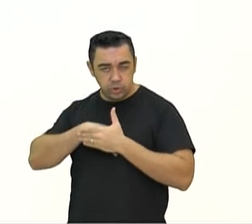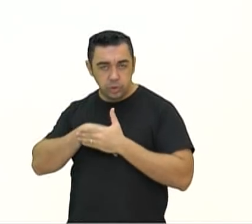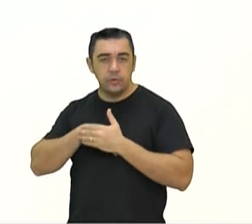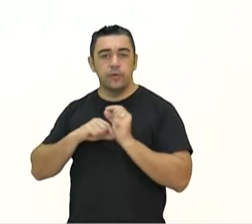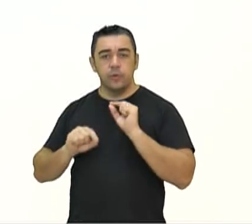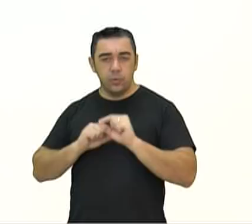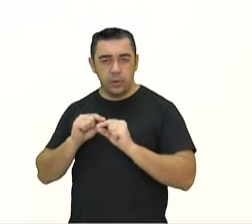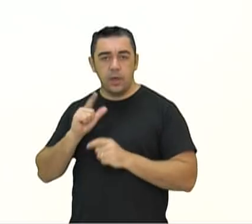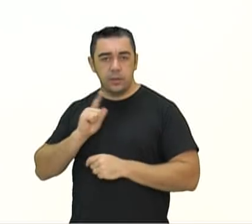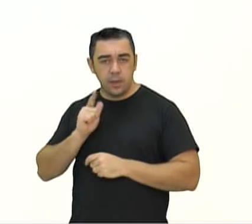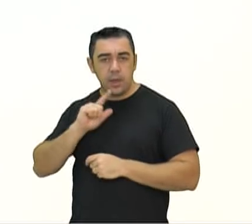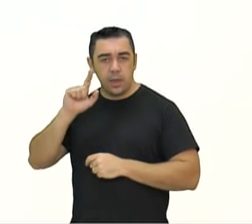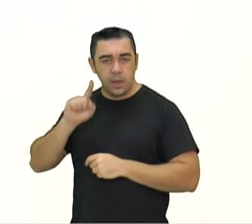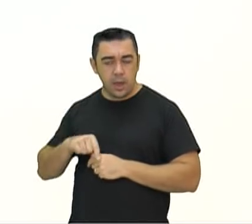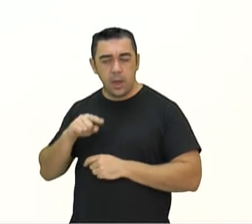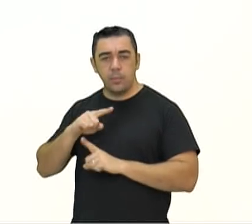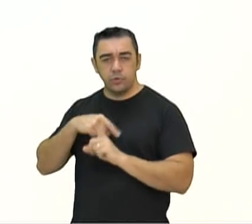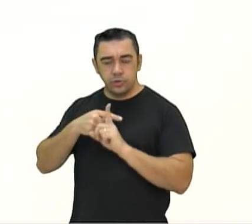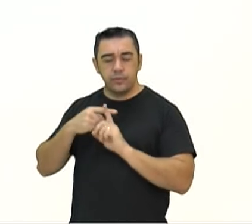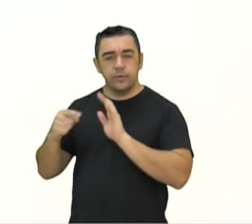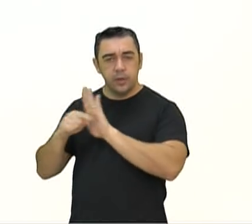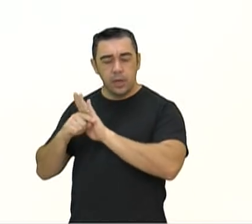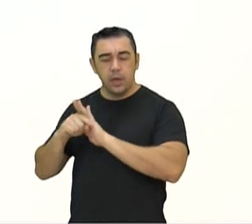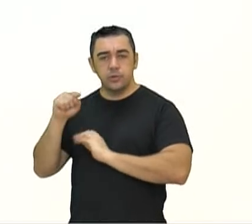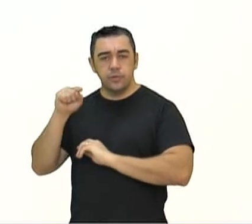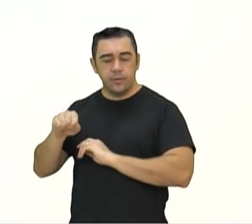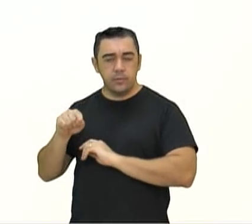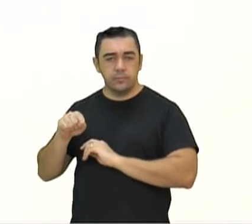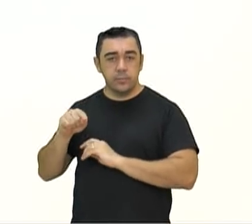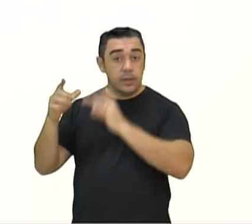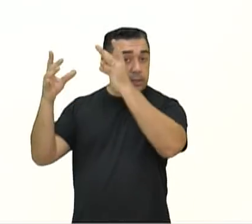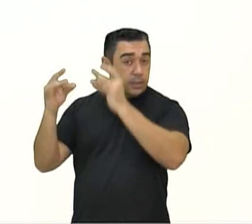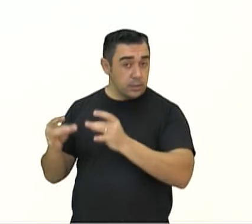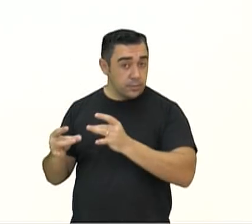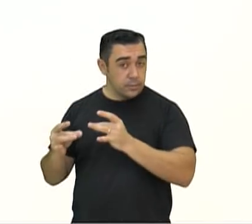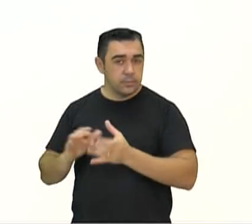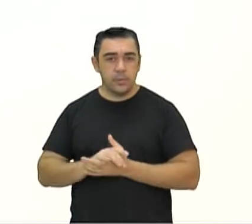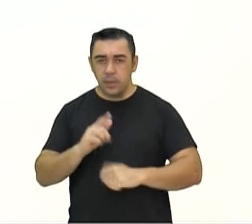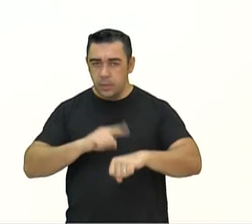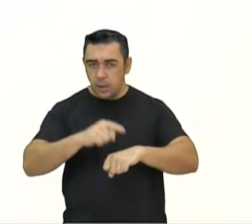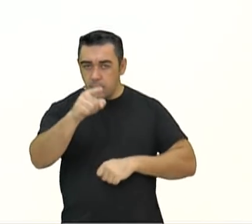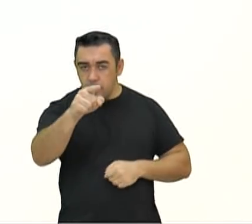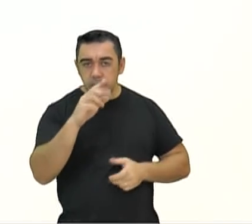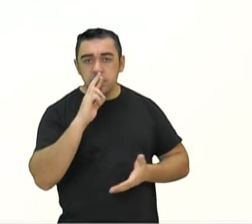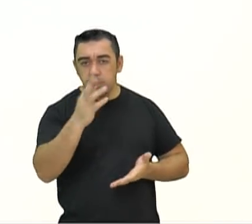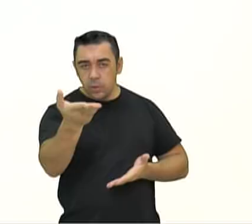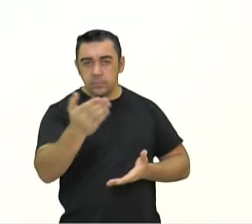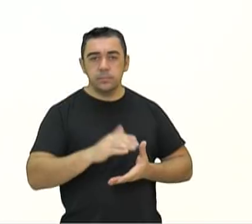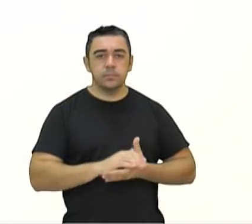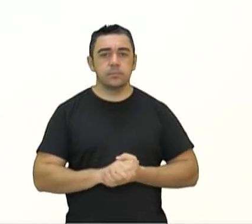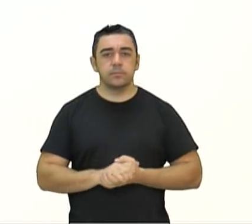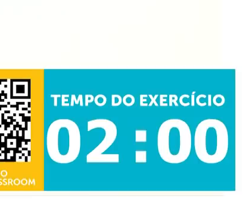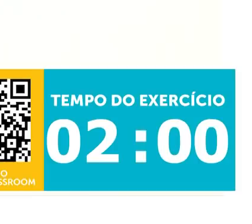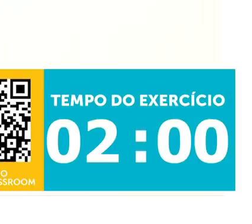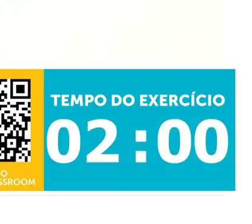que considera a dimensão positiva ou negativa da obra resenhada. Mais um tempo para essa questão.